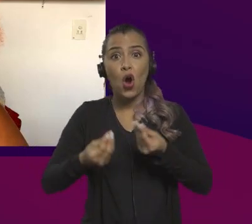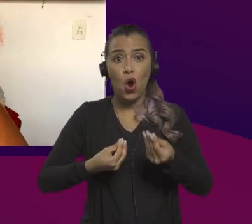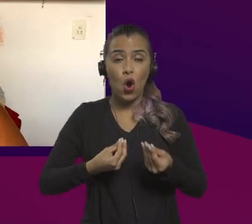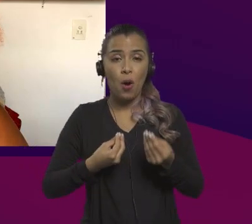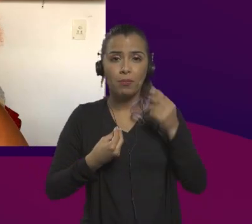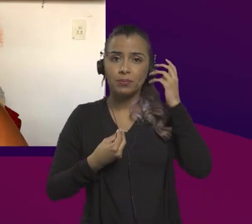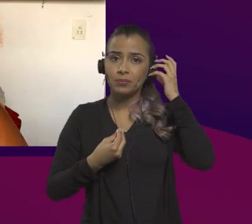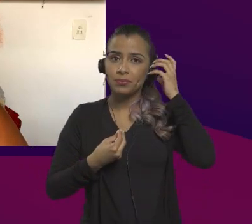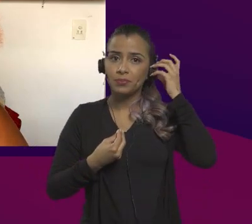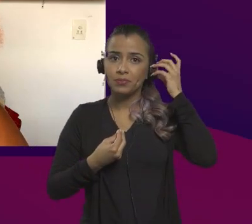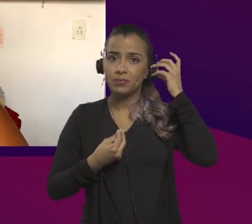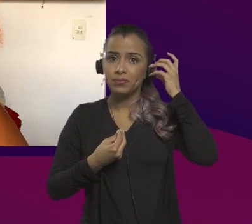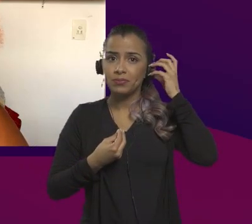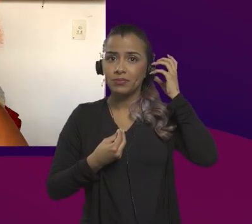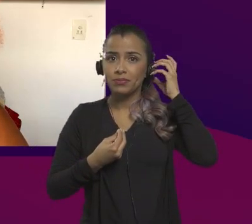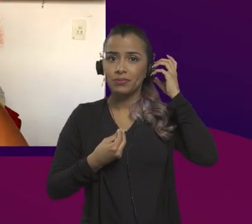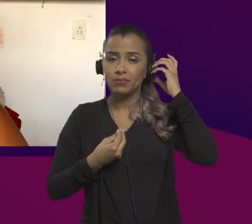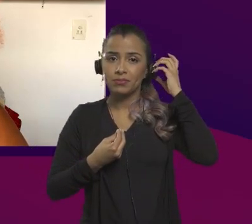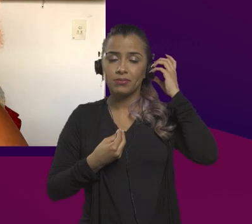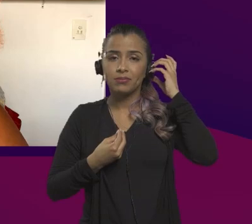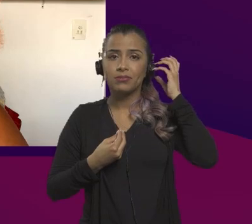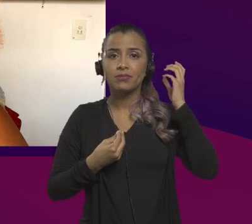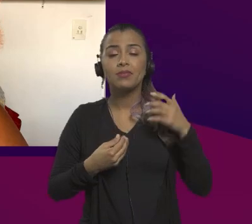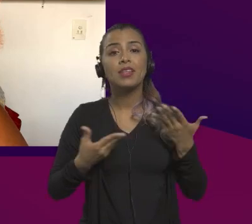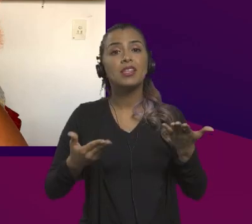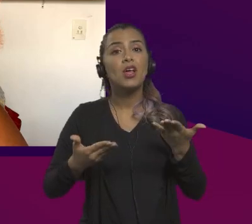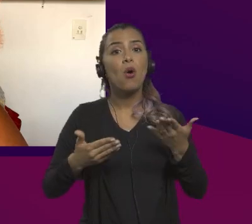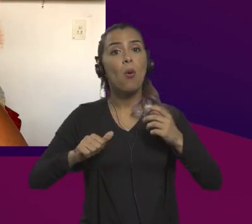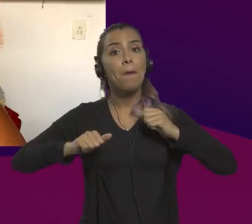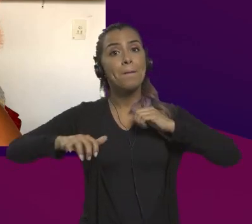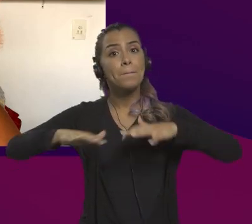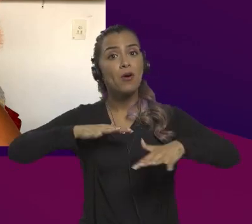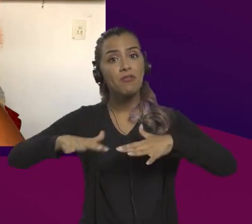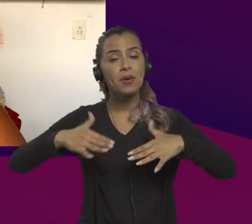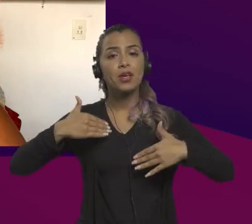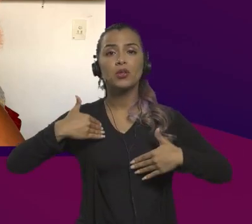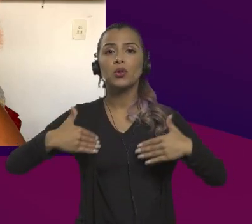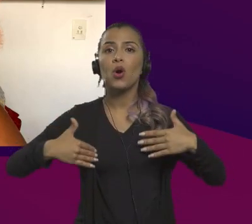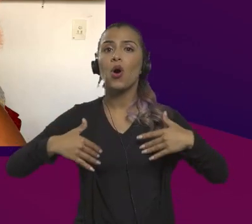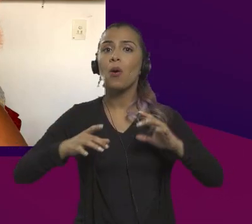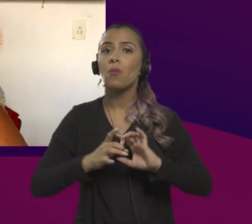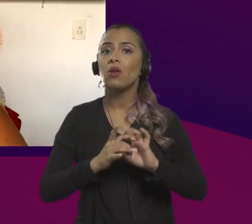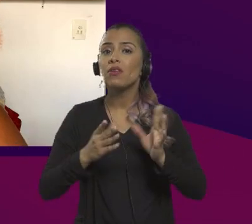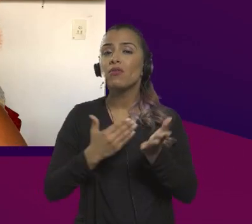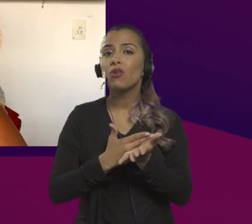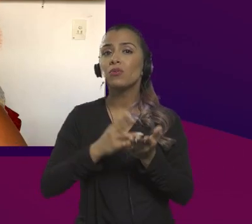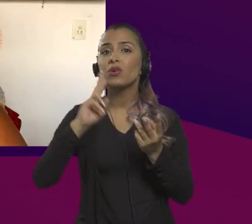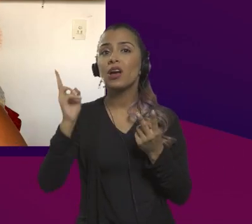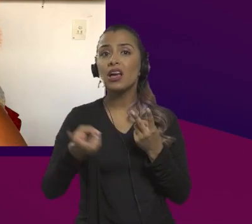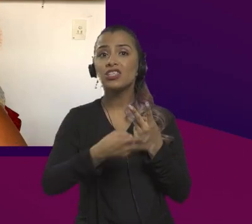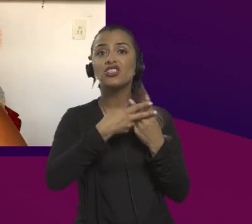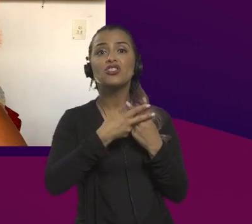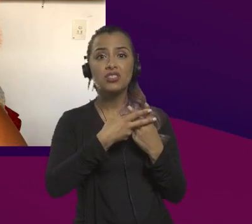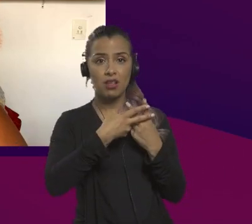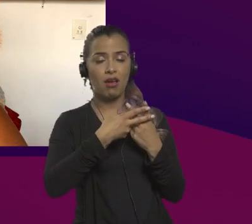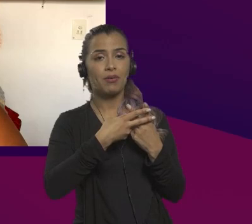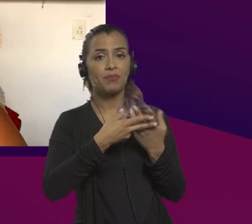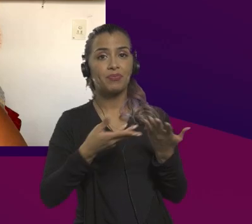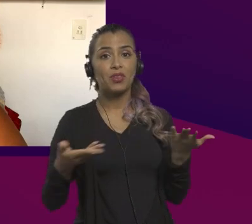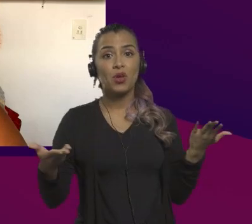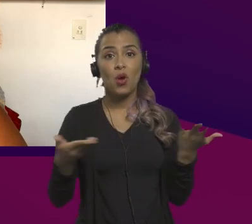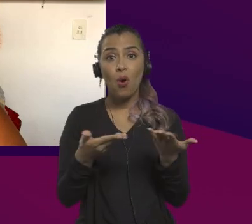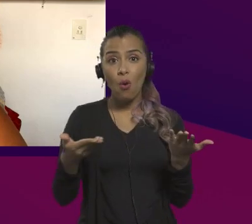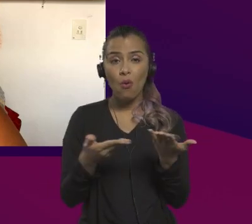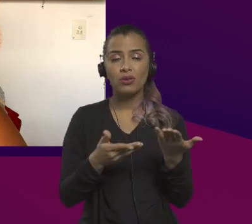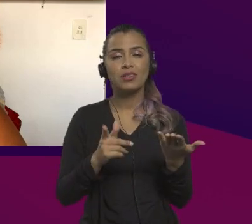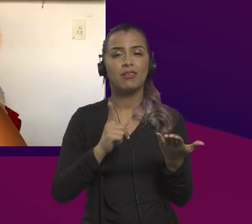o movimento Corpo Livre, ele começou com uma hashtag, e hoje ele já tá no Instagram, enquanto coisa